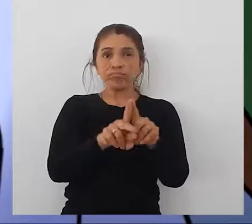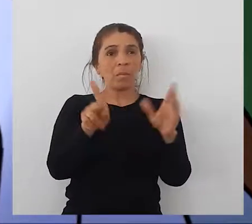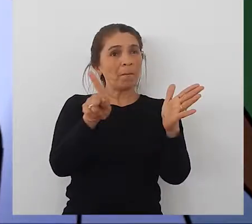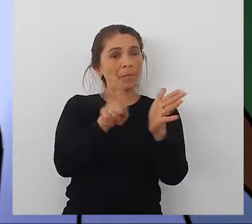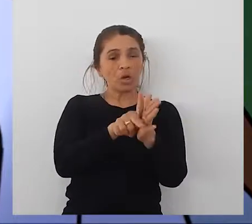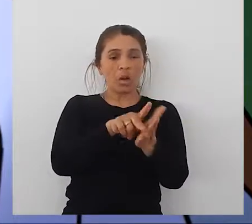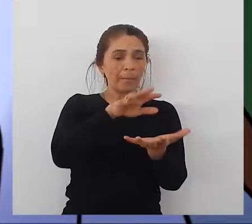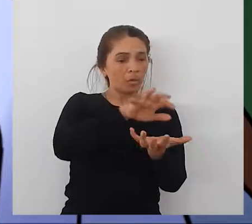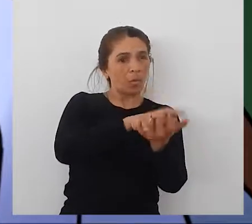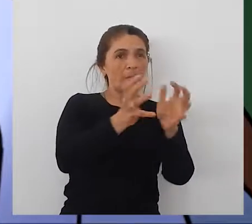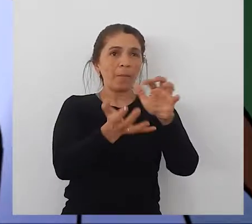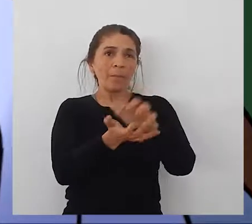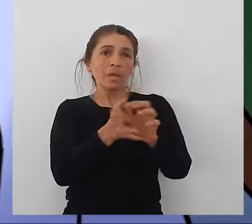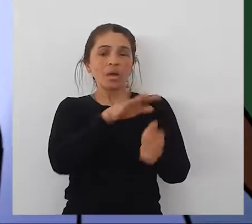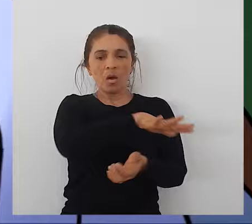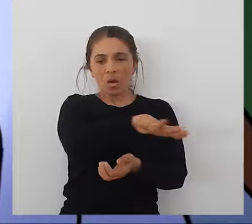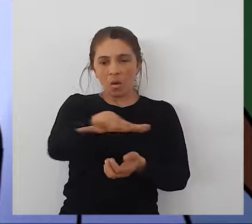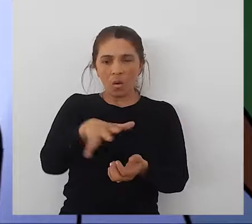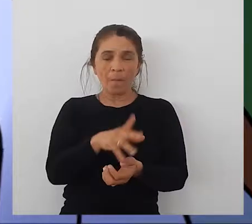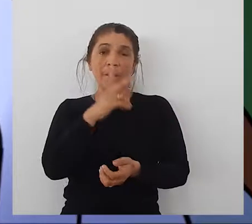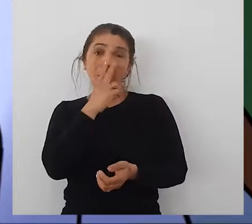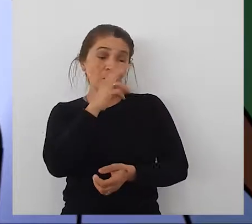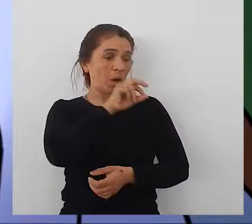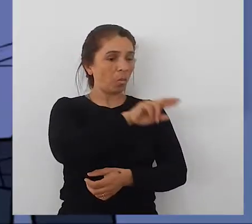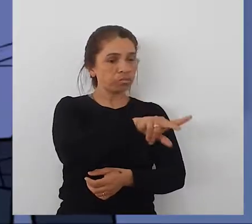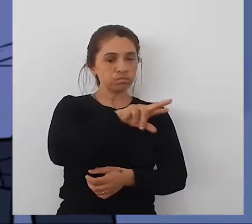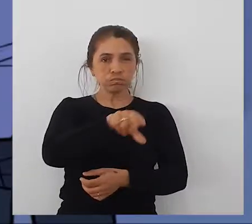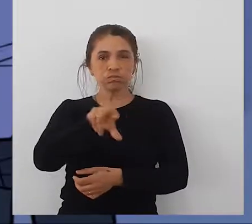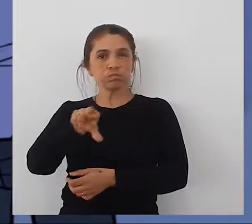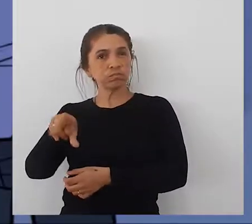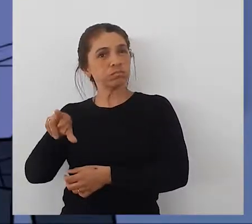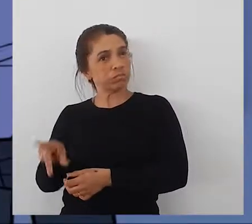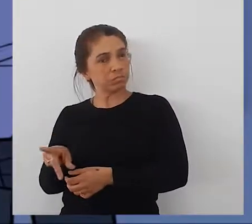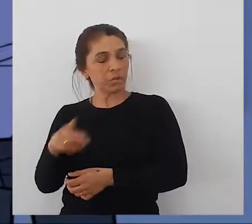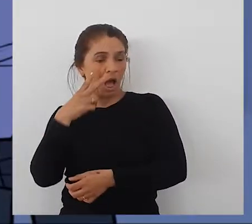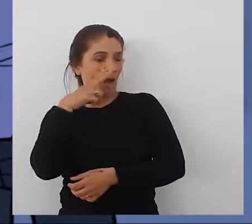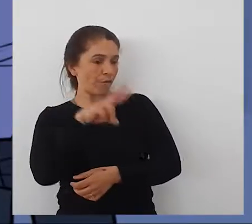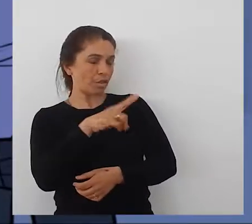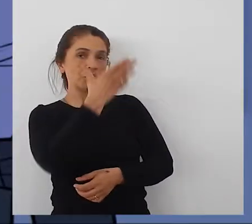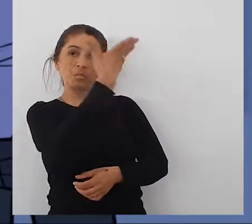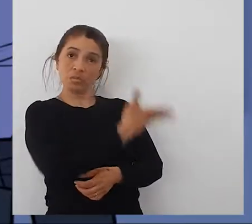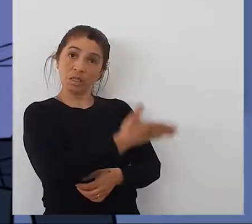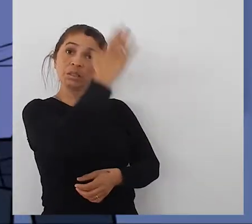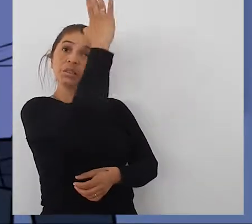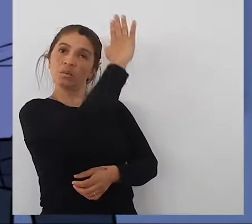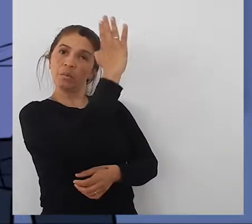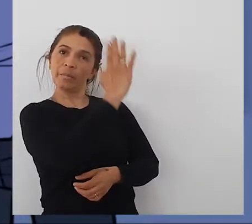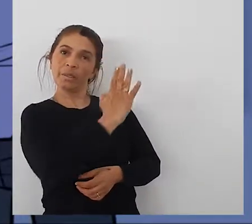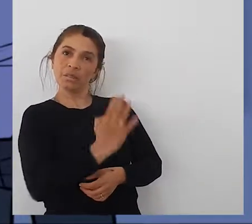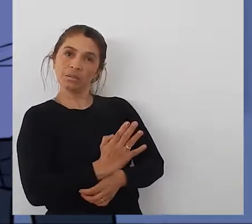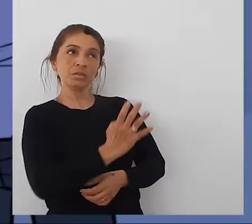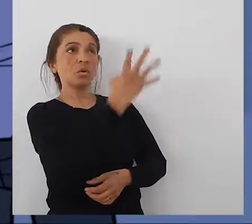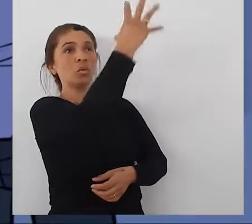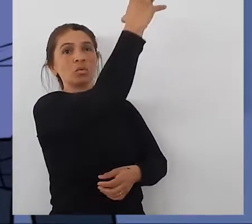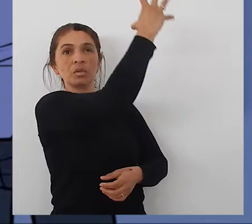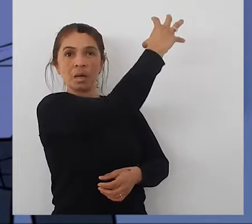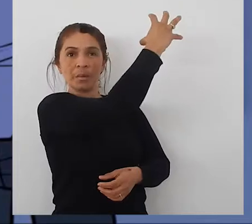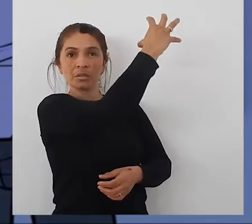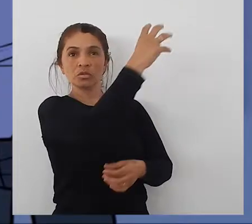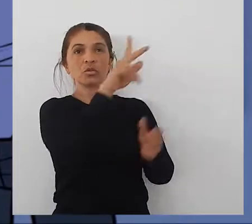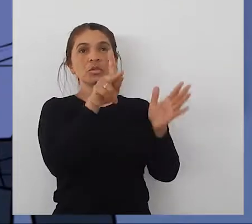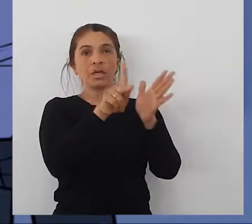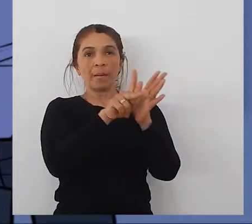tipos de bioma, mesmo que haja espécies diferentes. Vejamos os biomas aqui do Brasil.